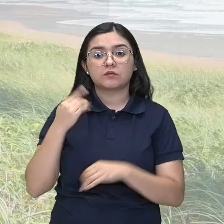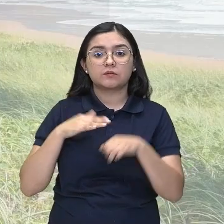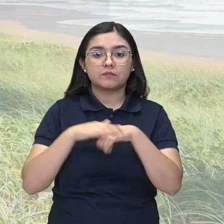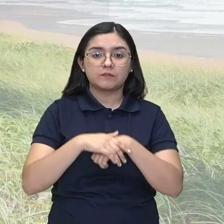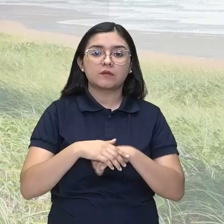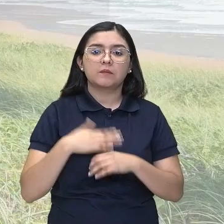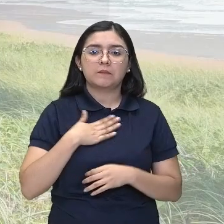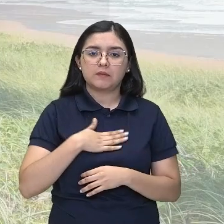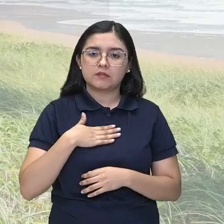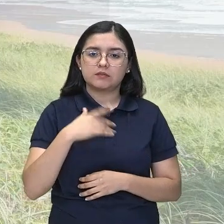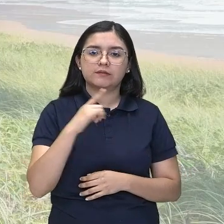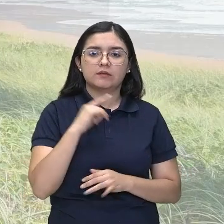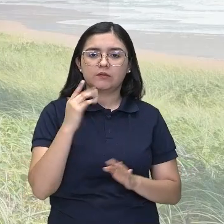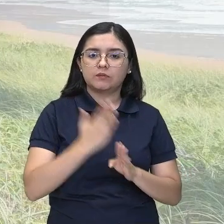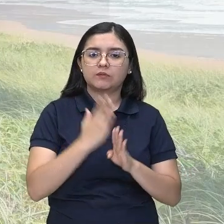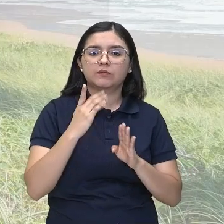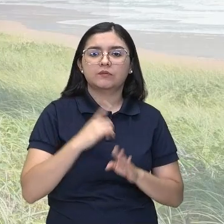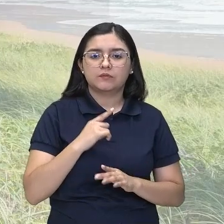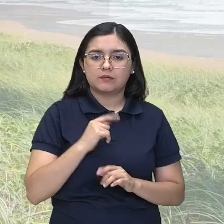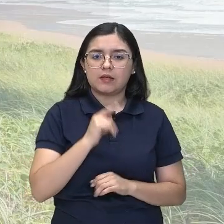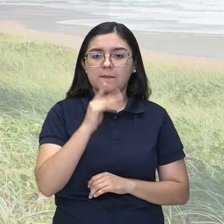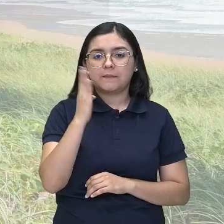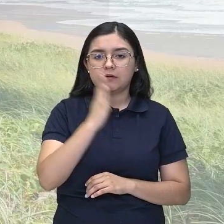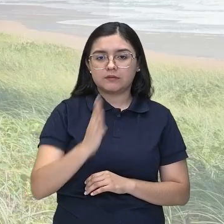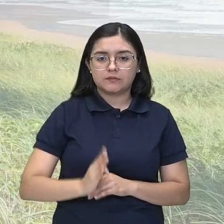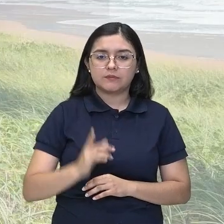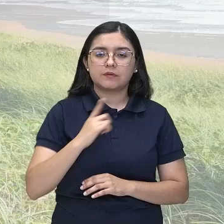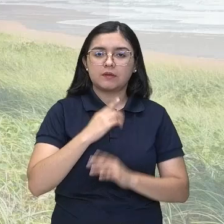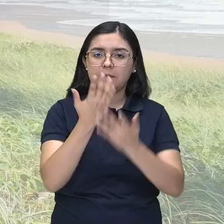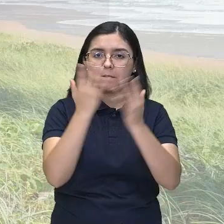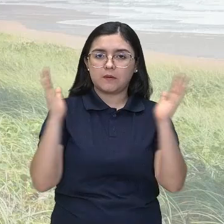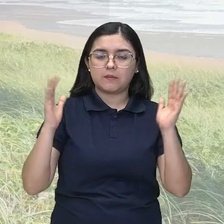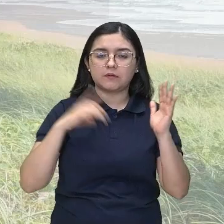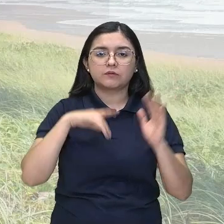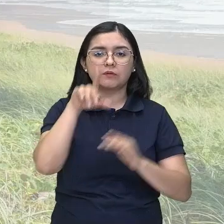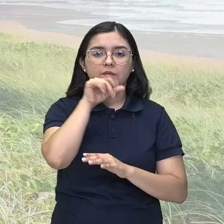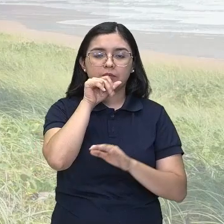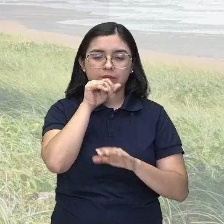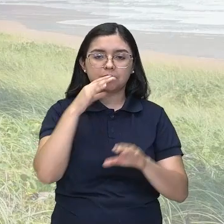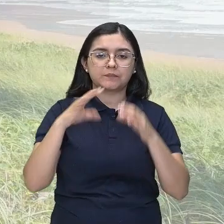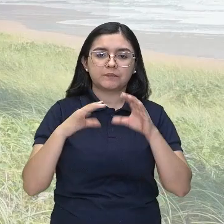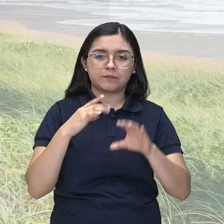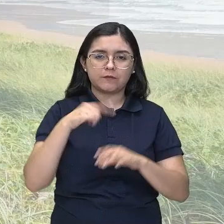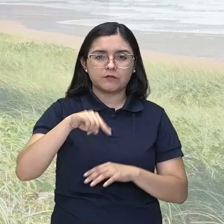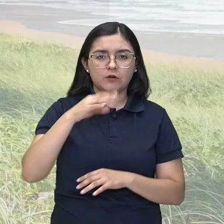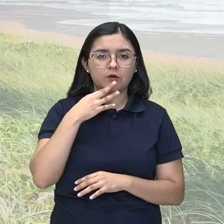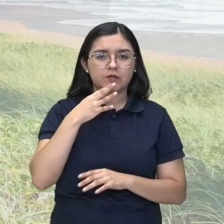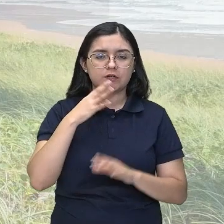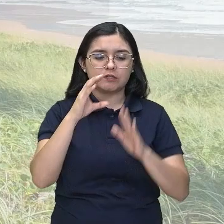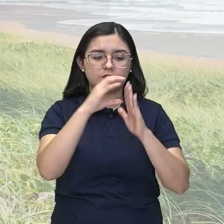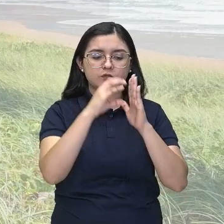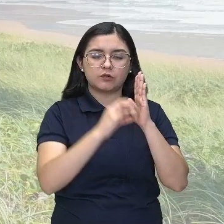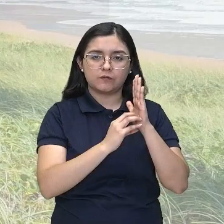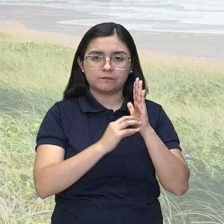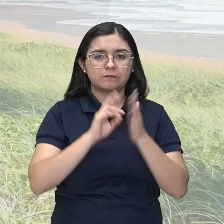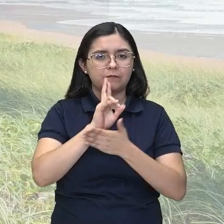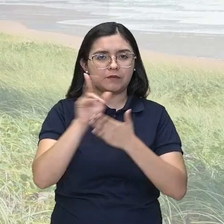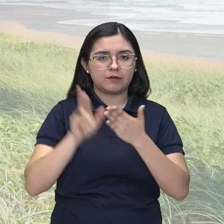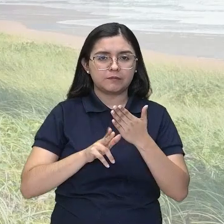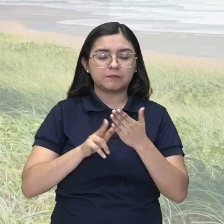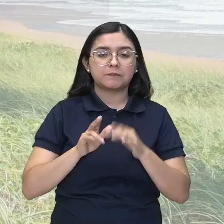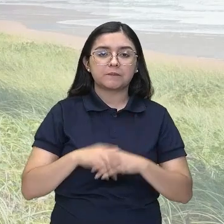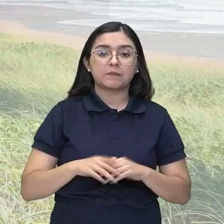prazer encontro eu lá. Minha terra tem palmeiras onde canta o sabiá. Você já deve ter ouvido esses versos, essas estrofes várias vezes, né?